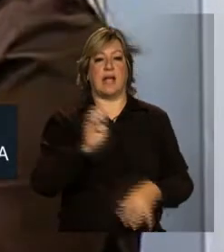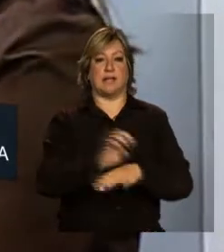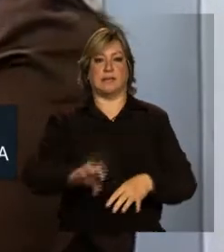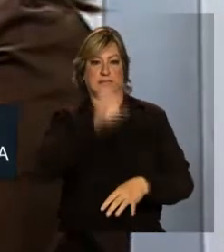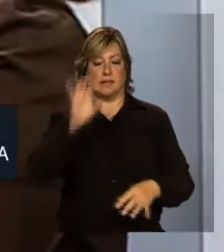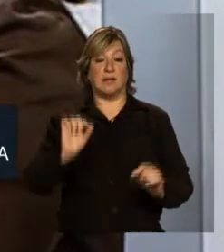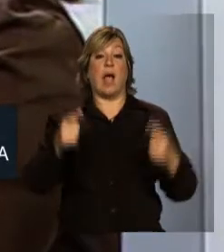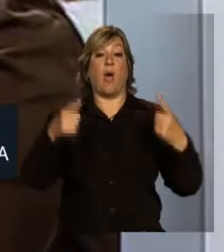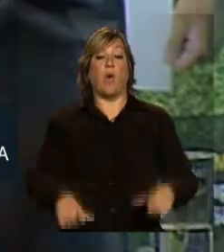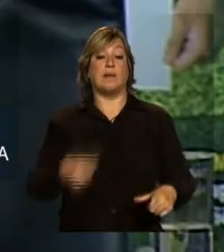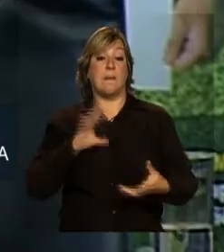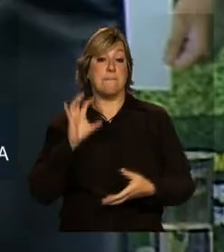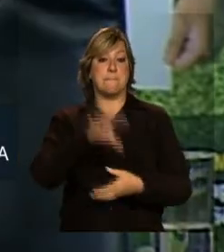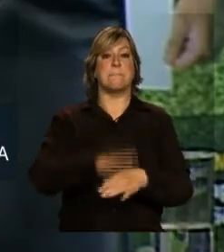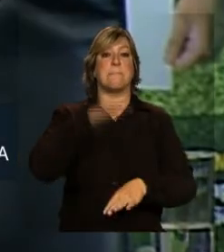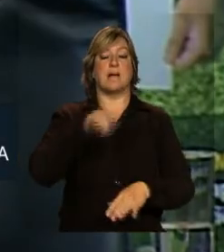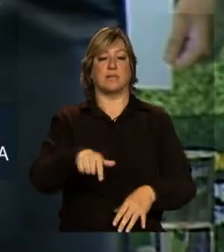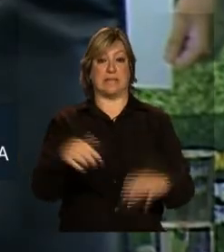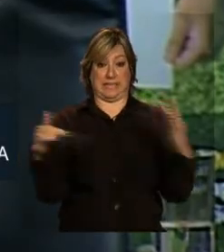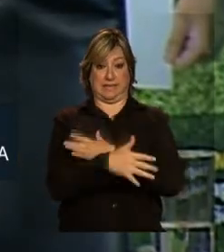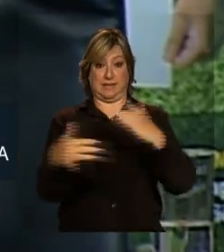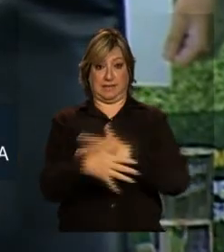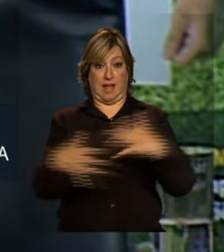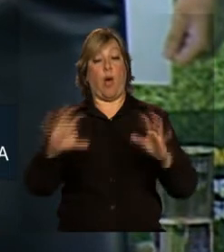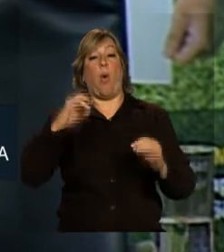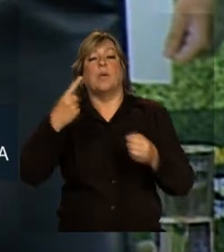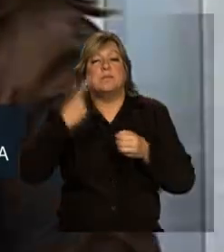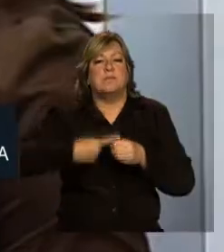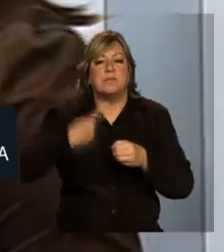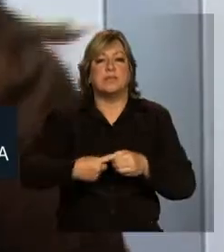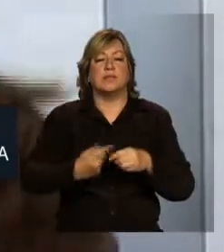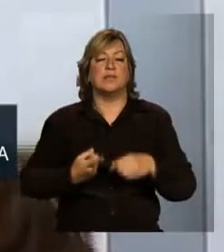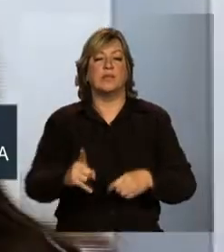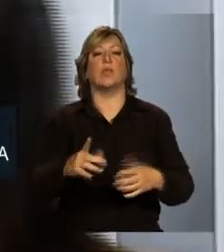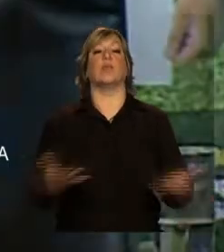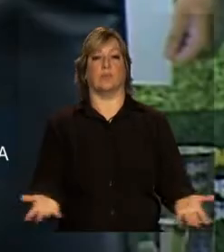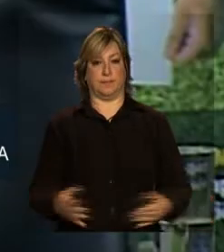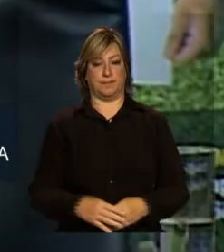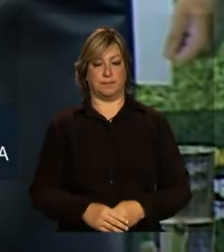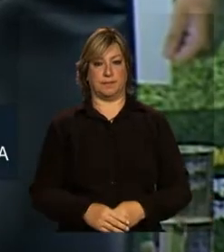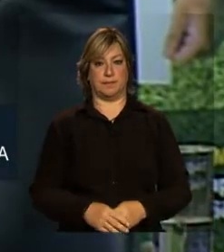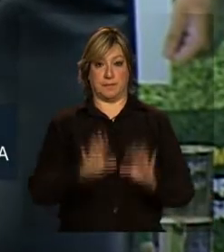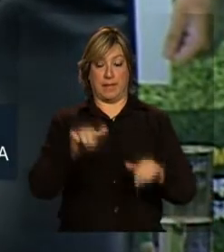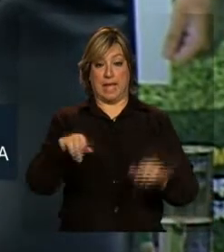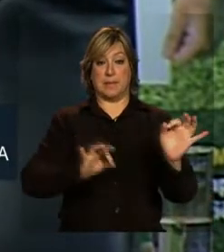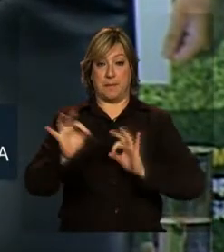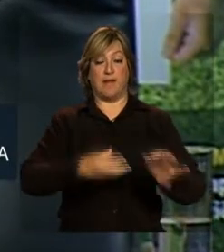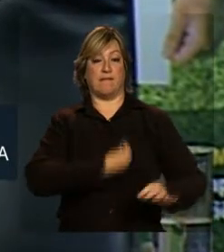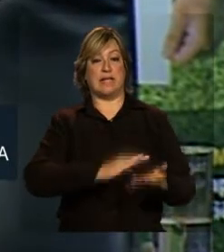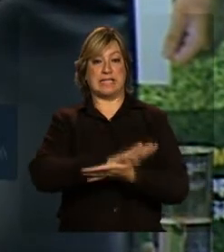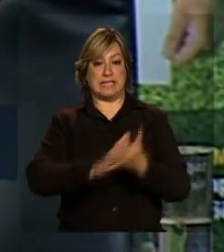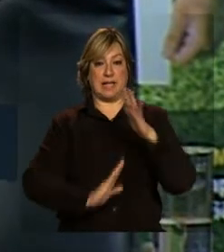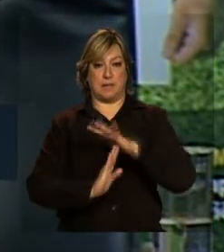e aonde que se concentra mais hoje? Em cidades grandes ou cidades pequenas do interior? Olha, o Plano Viver Sem Limite, ele foi